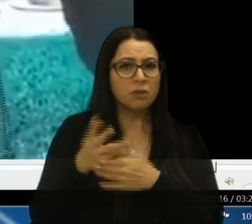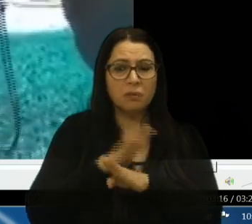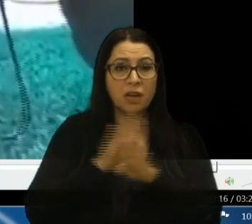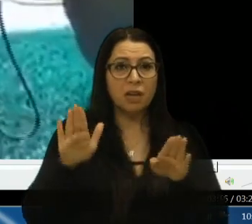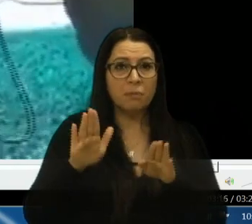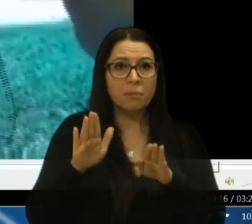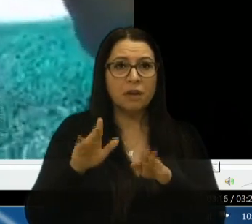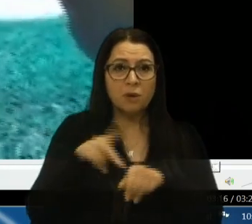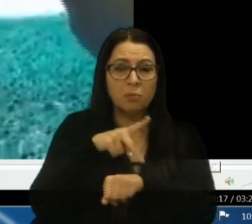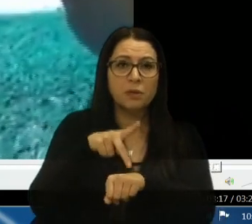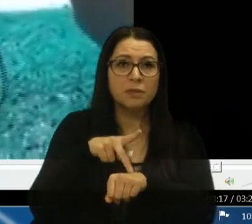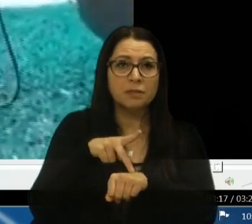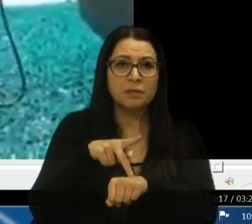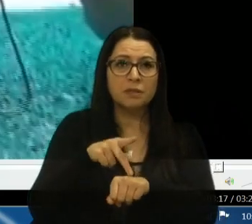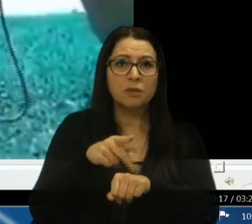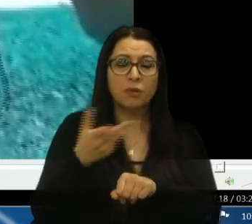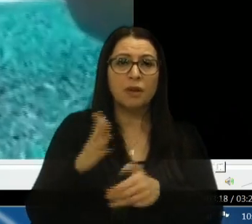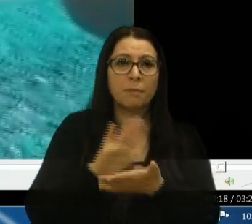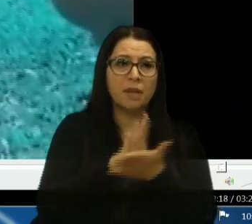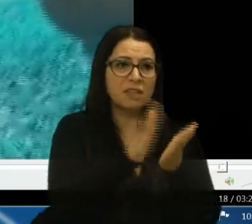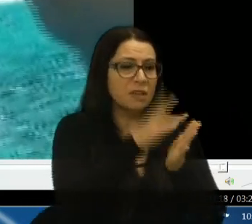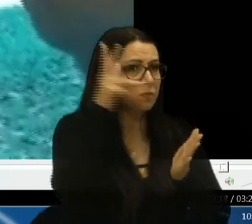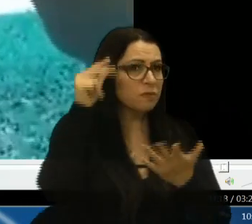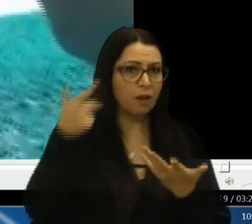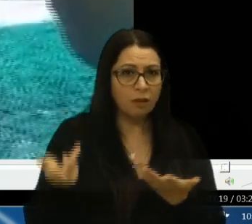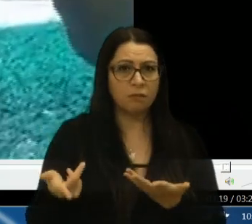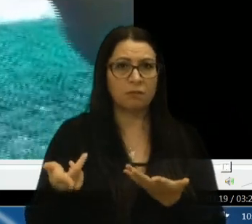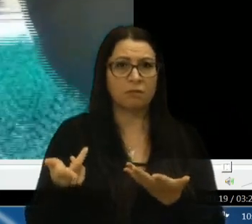com o país, agora querem matar os cavalos.